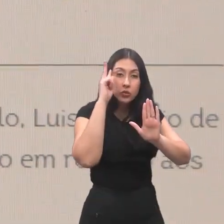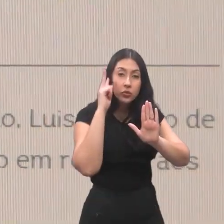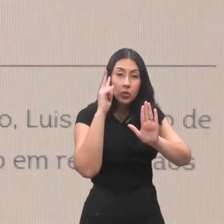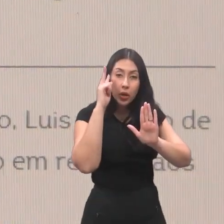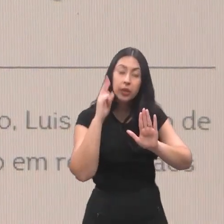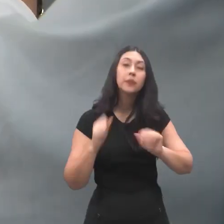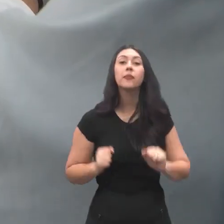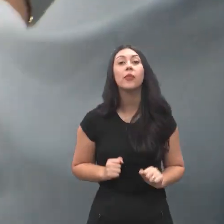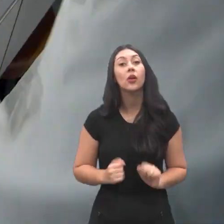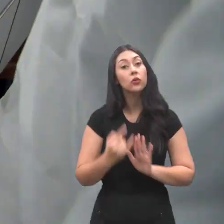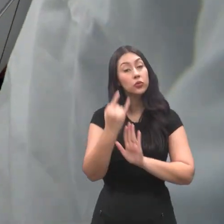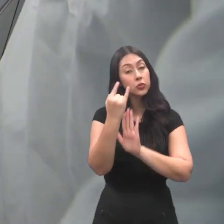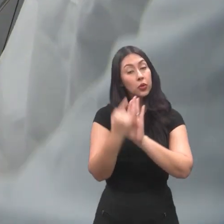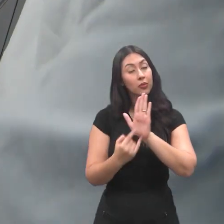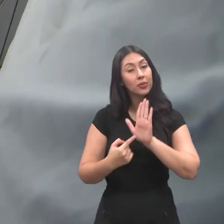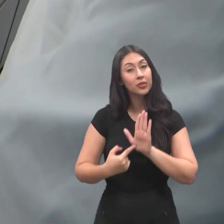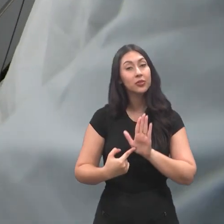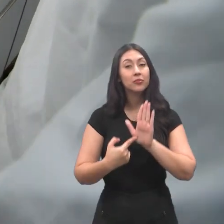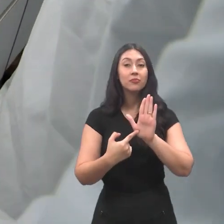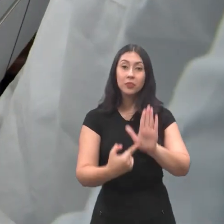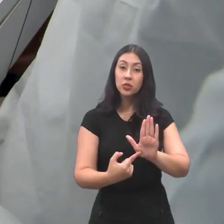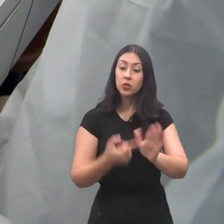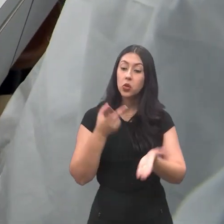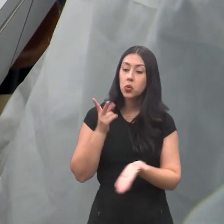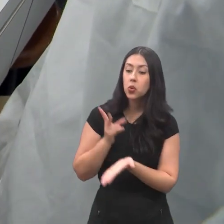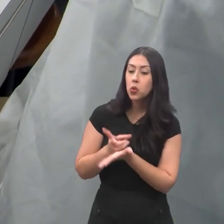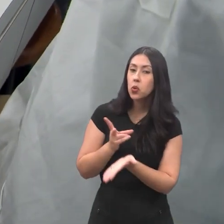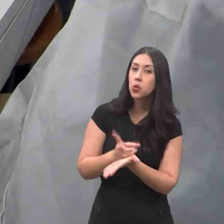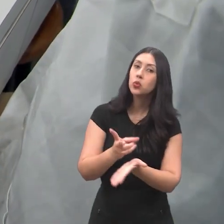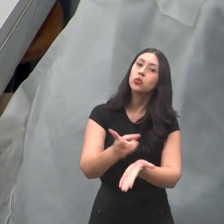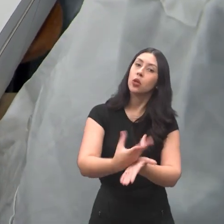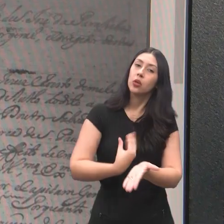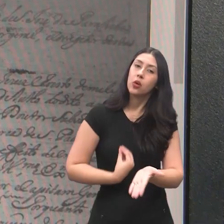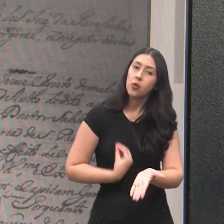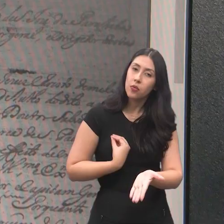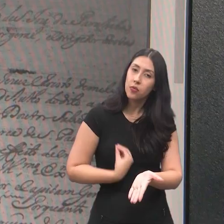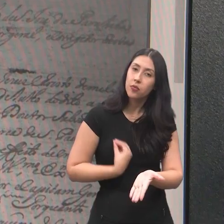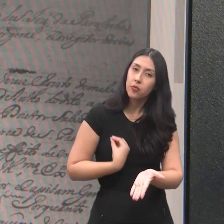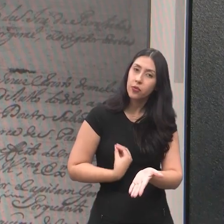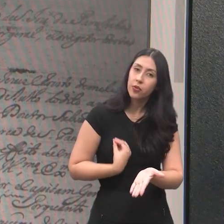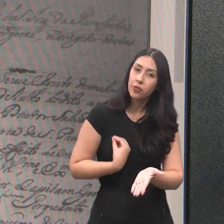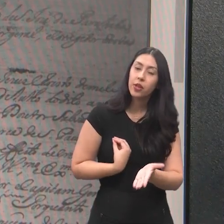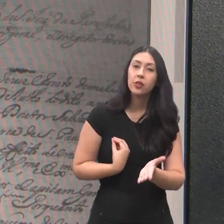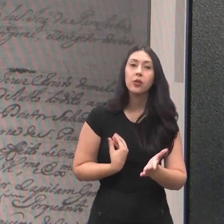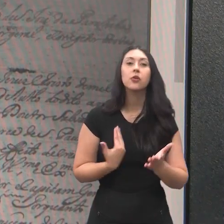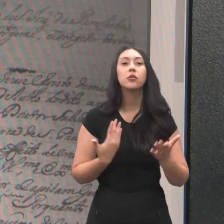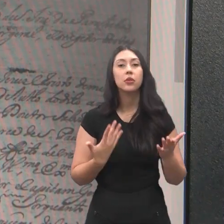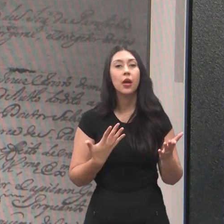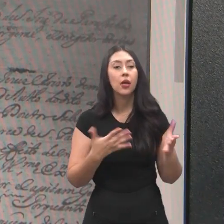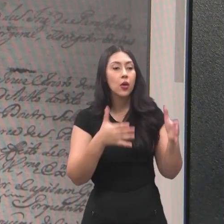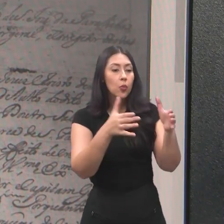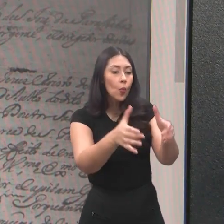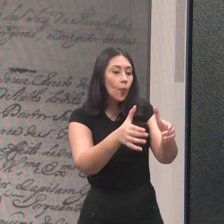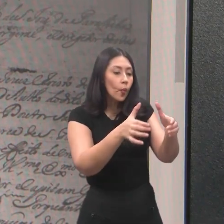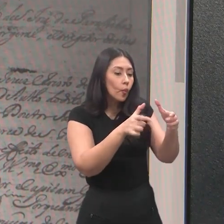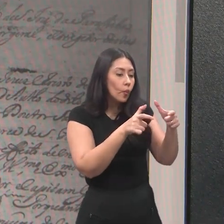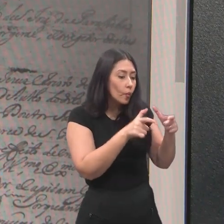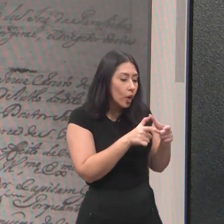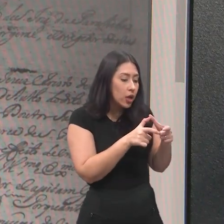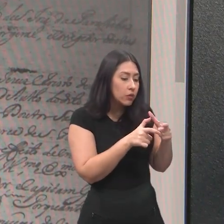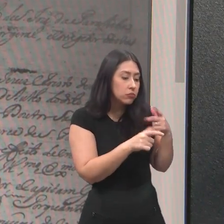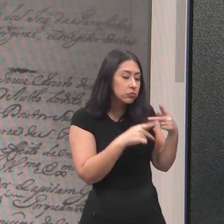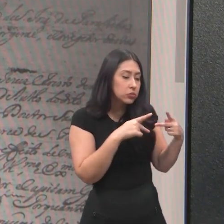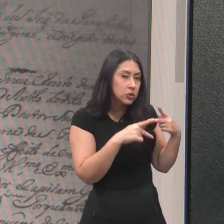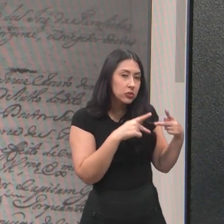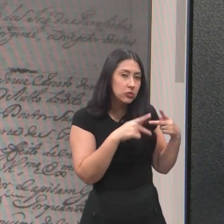outras épocas. Esses documentos mostram que eles continuaram por aqui após a elevação de aldeia para a Vila de São José